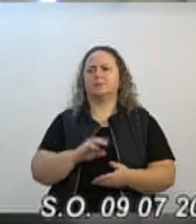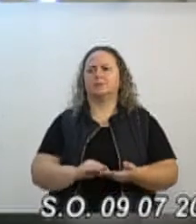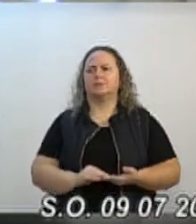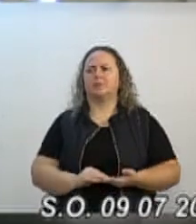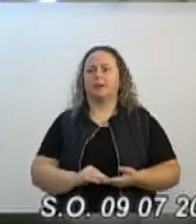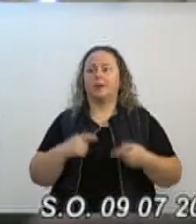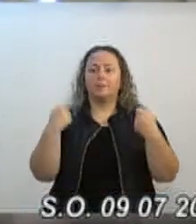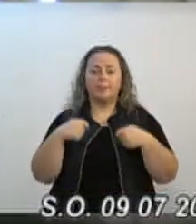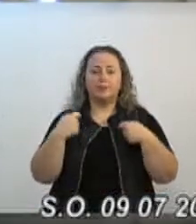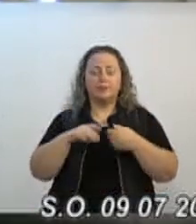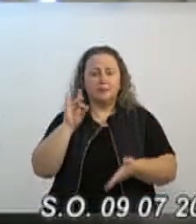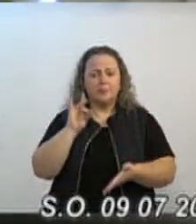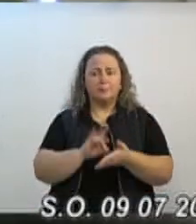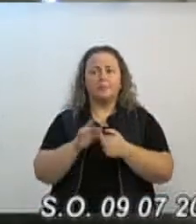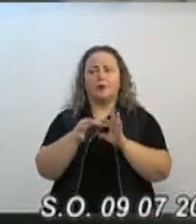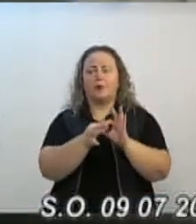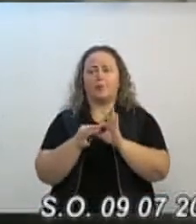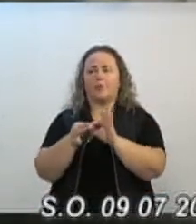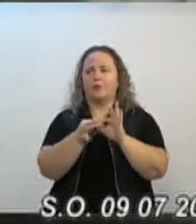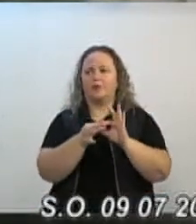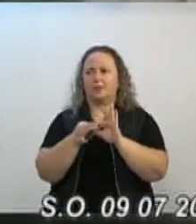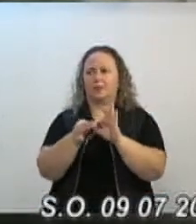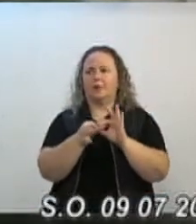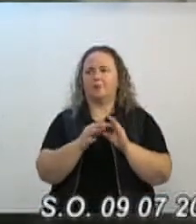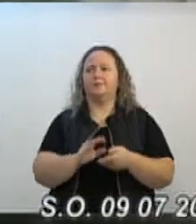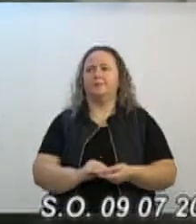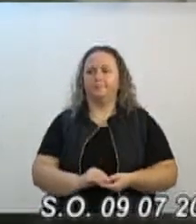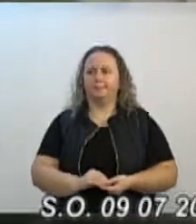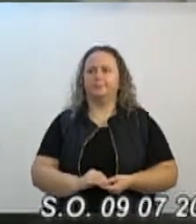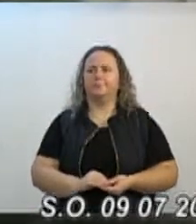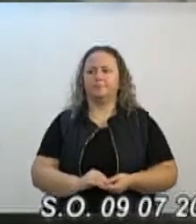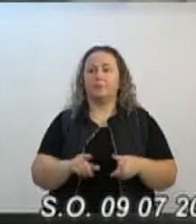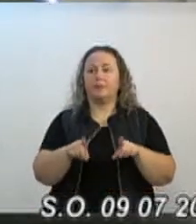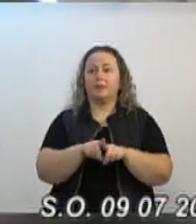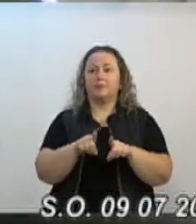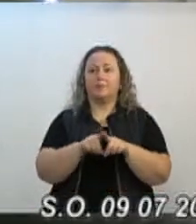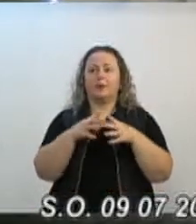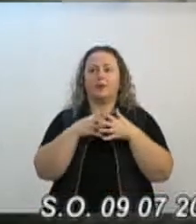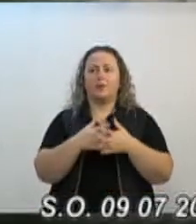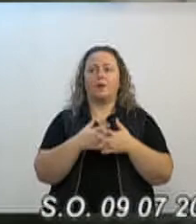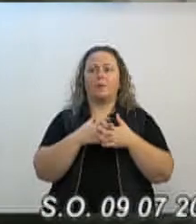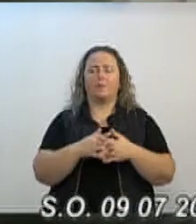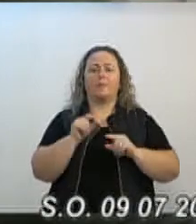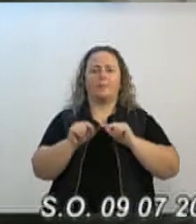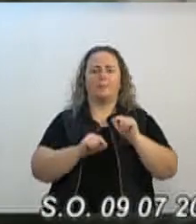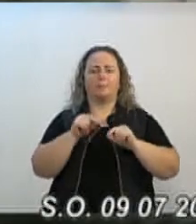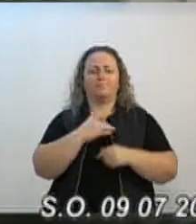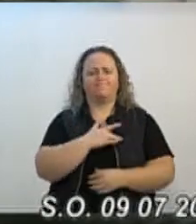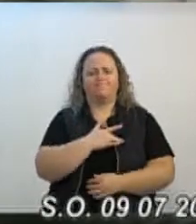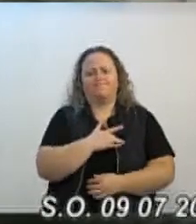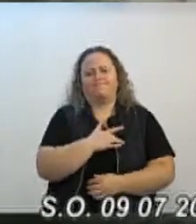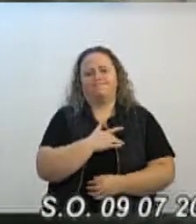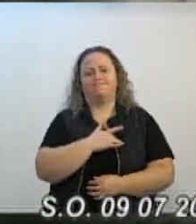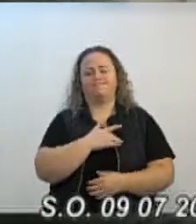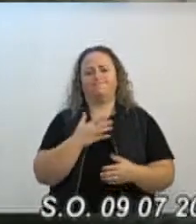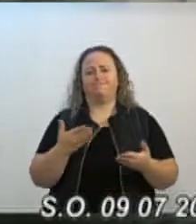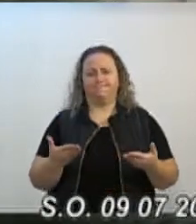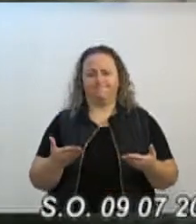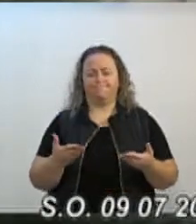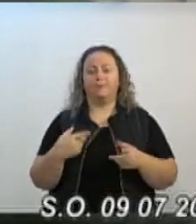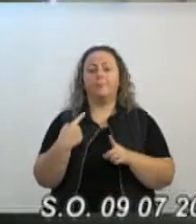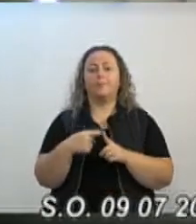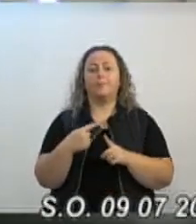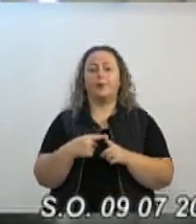acho desnecessário. E, além de desnecessário, ficou uma situação um pouquinho complicada e um pouquinho lamentável, né, no ato, porque é uma questão